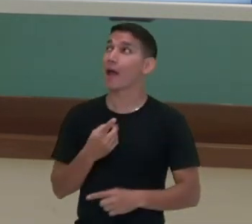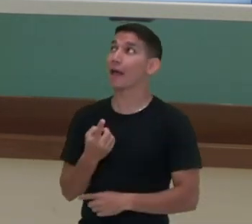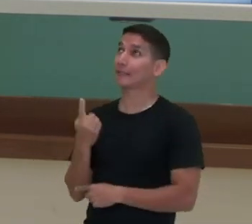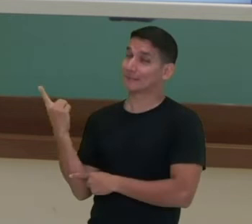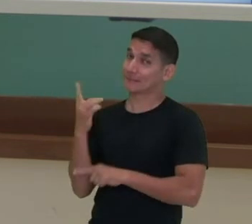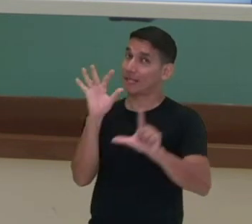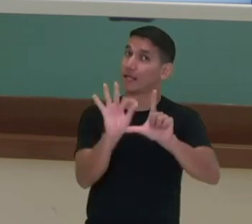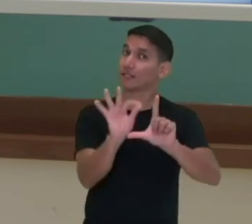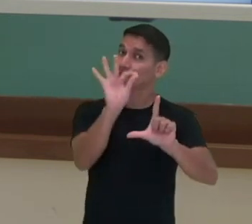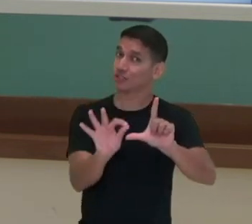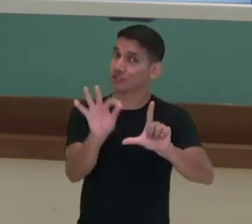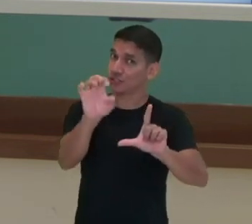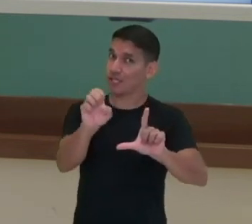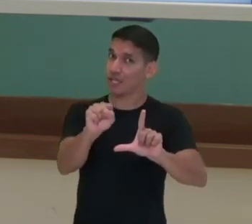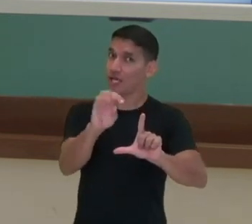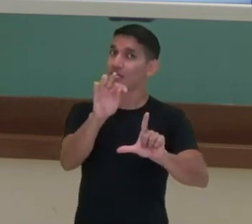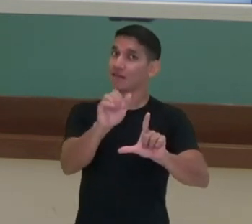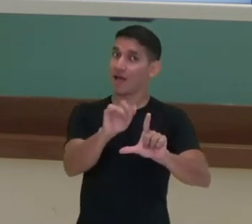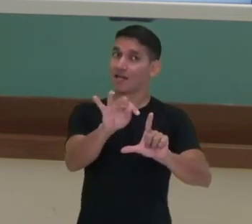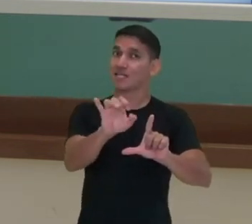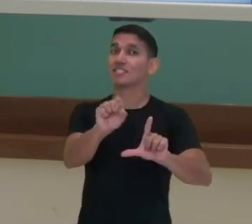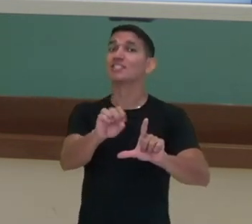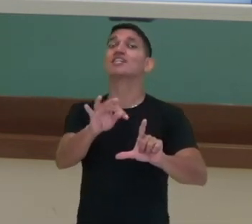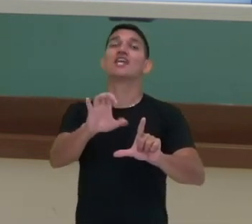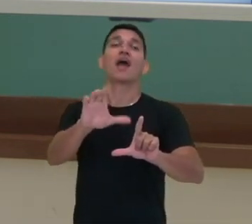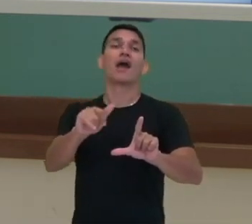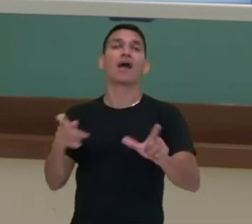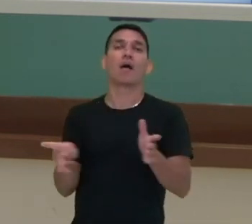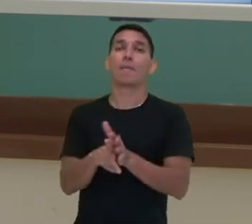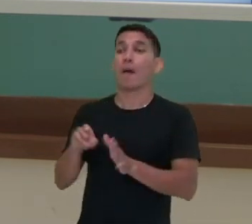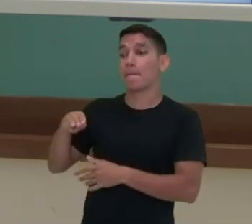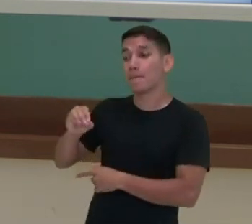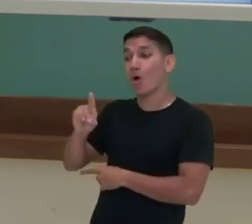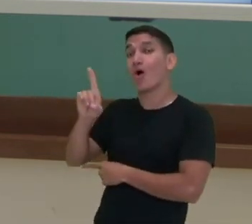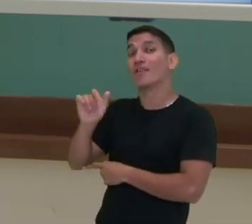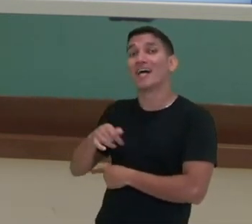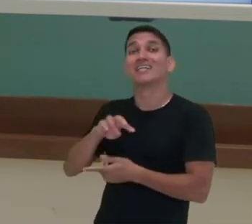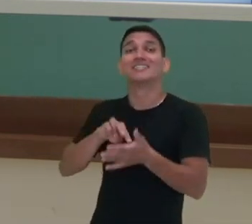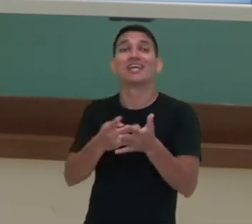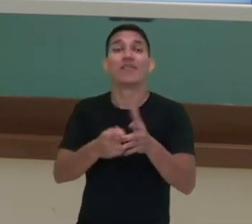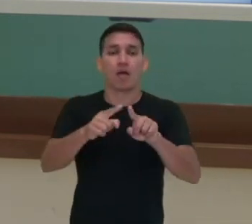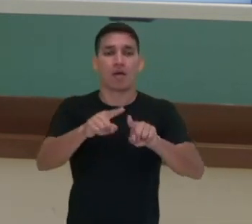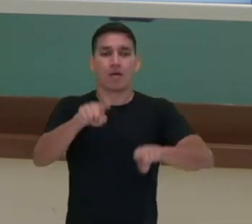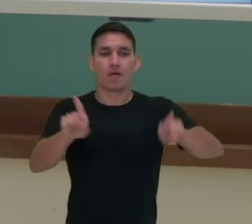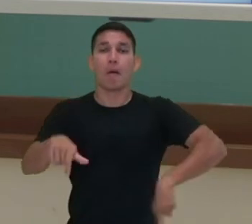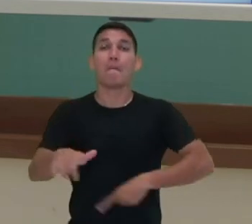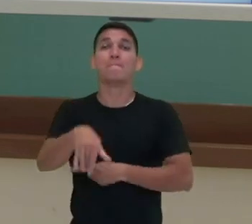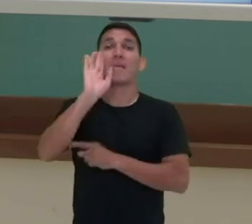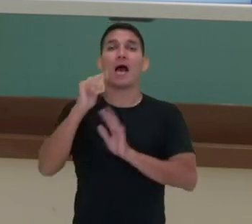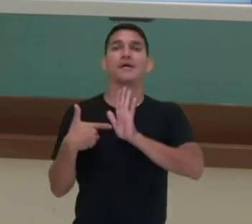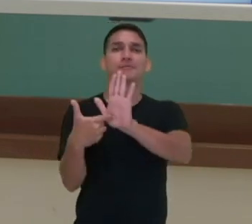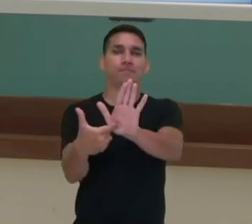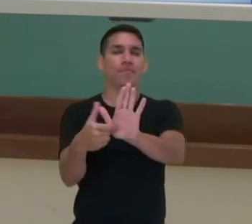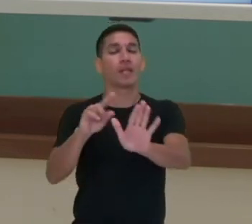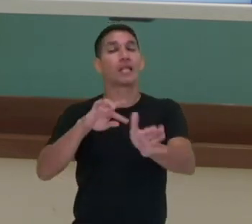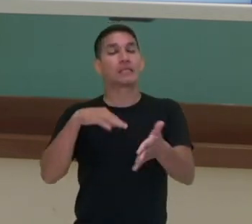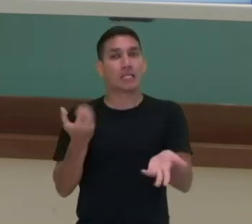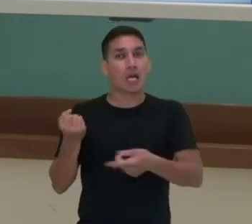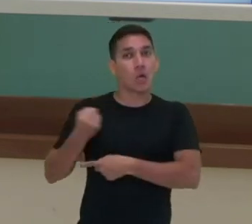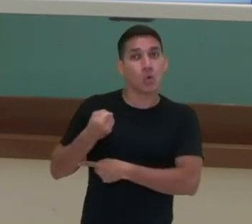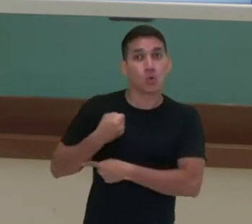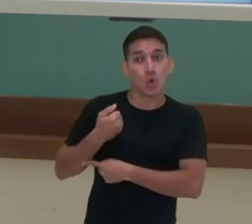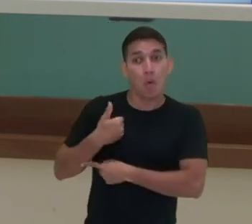da estatística, nós vamos dizer que a moda é aquela variável que mais está aparecendo, ou o valor